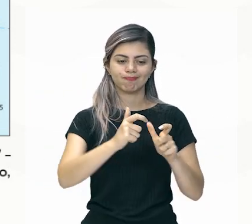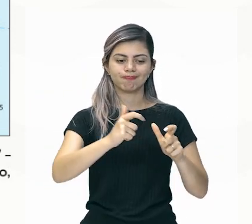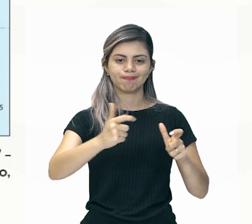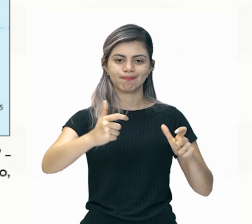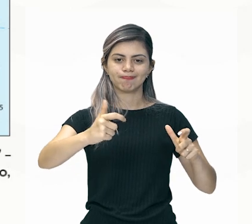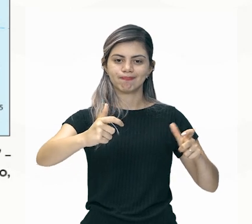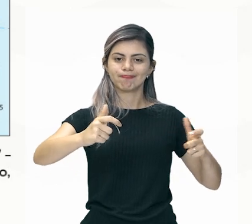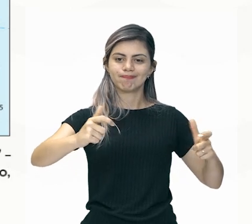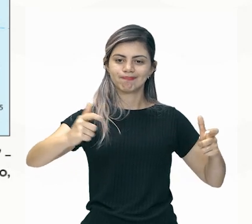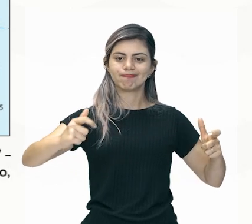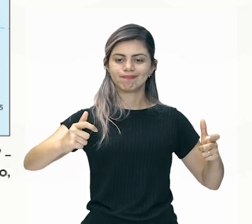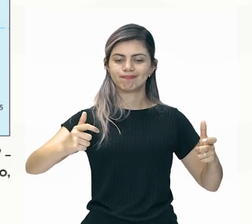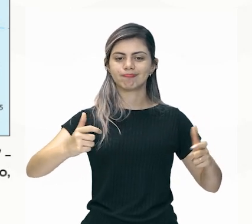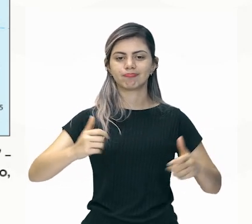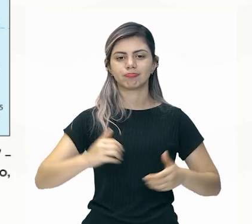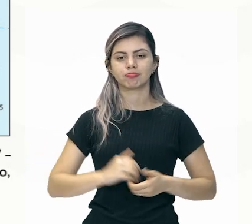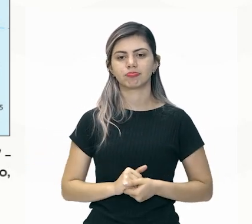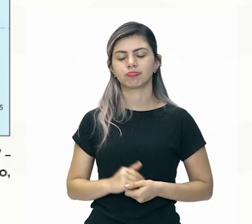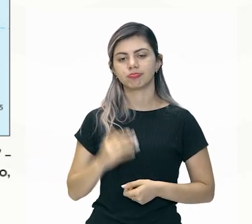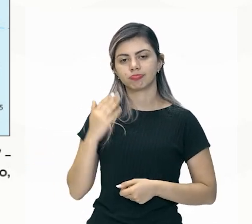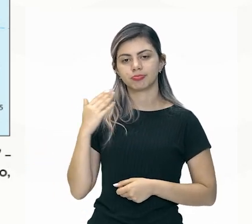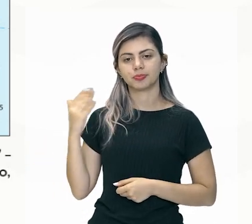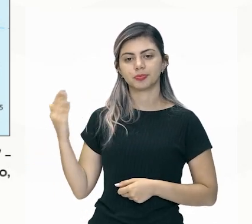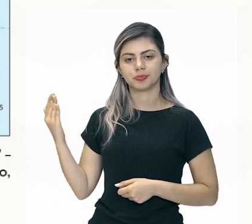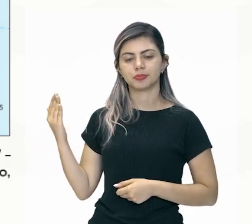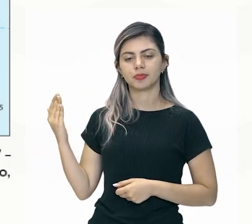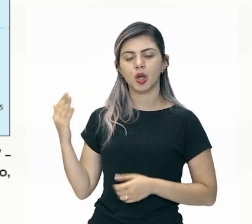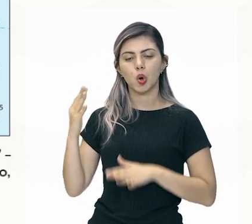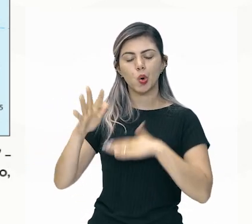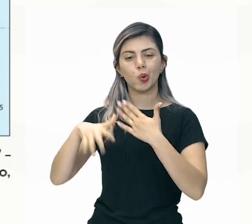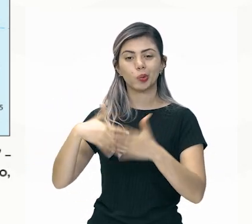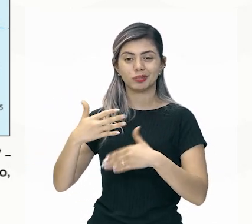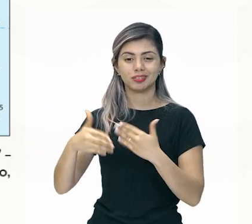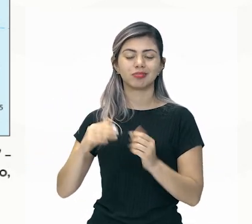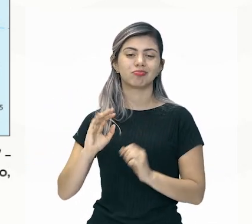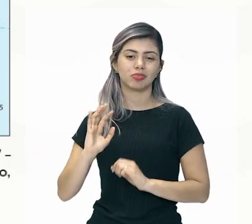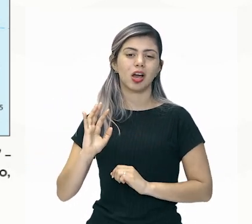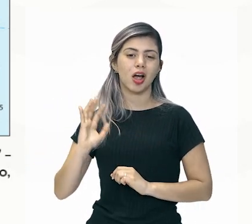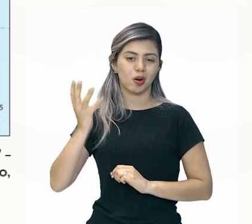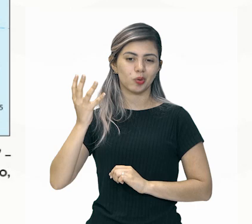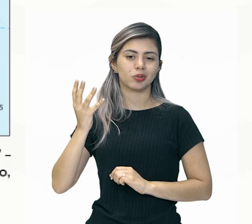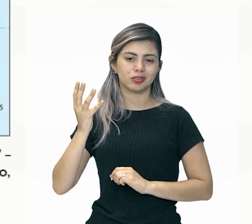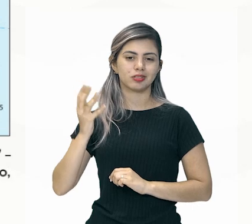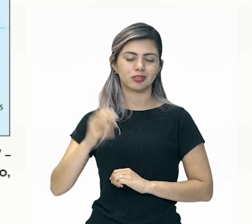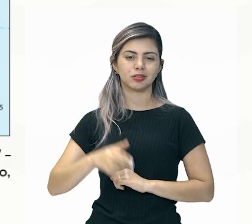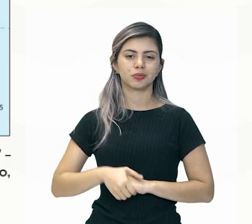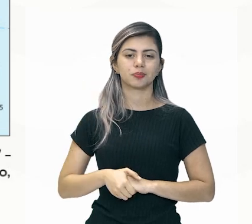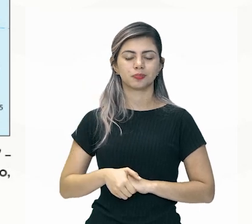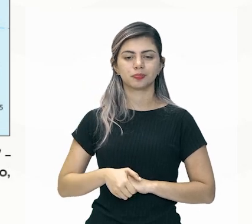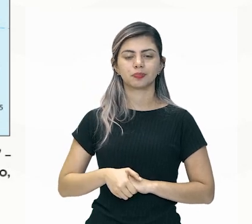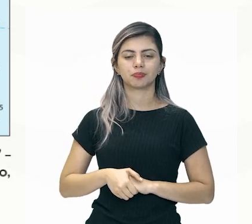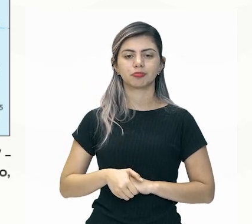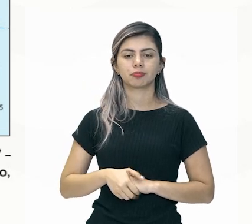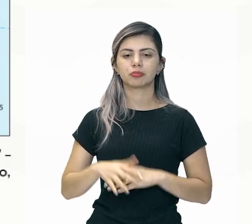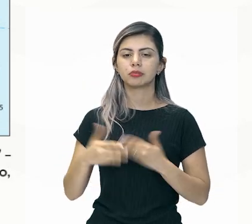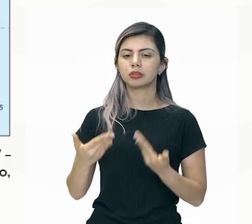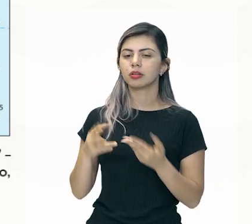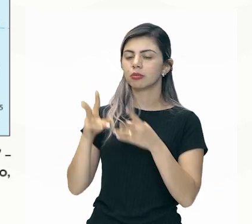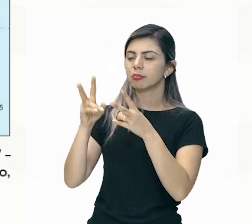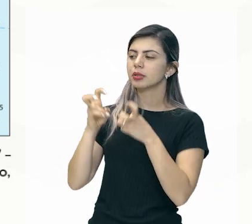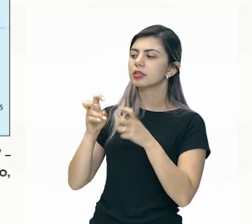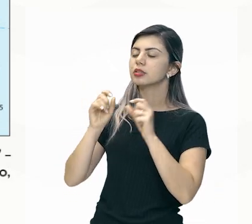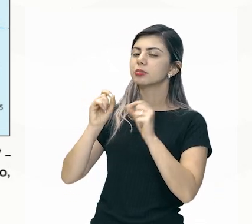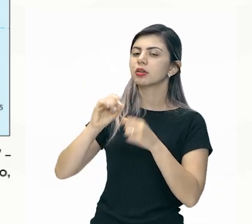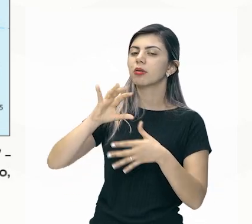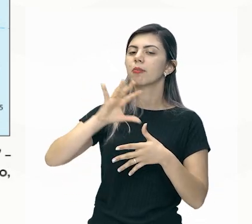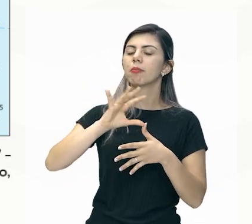ir se expandindo para essa área daqui, assim como já aconteceu no centro-oeste brasileiro. Então observa que esse mapa aí,